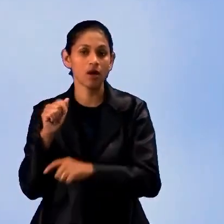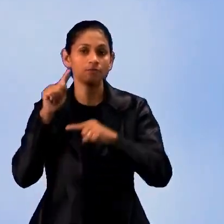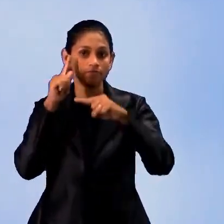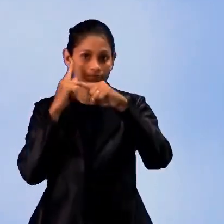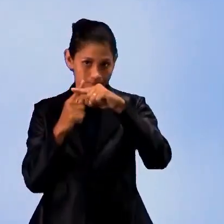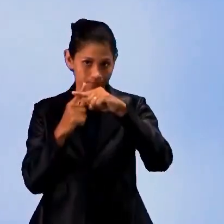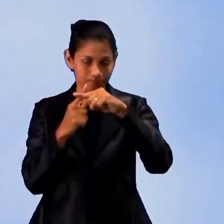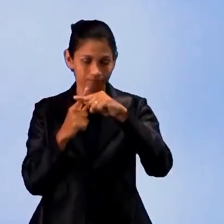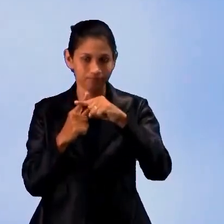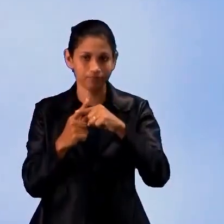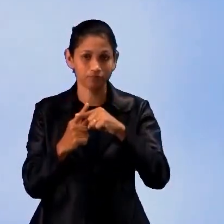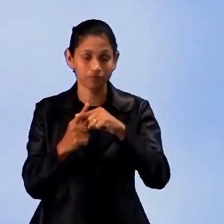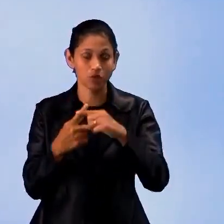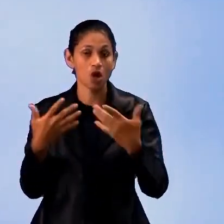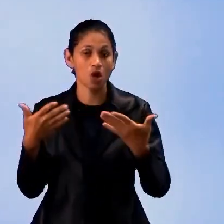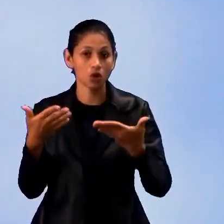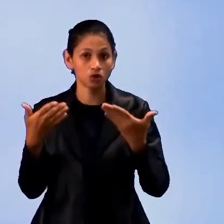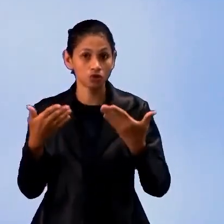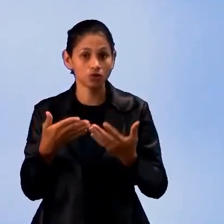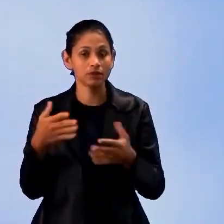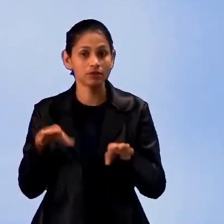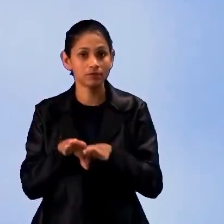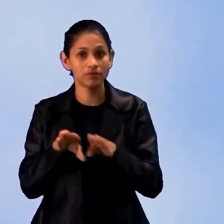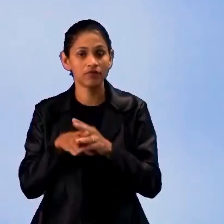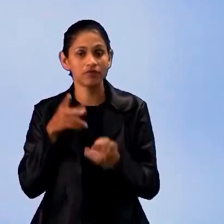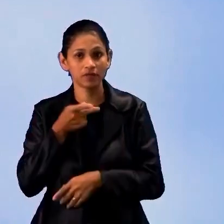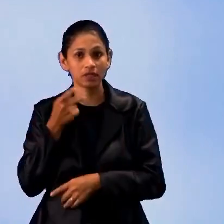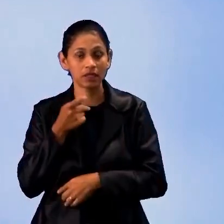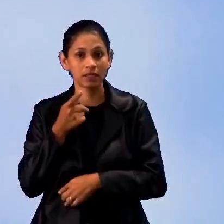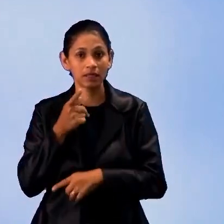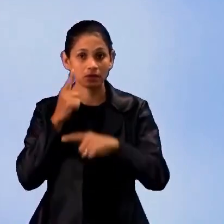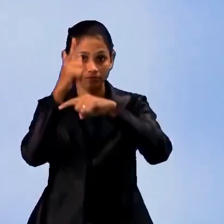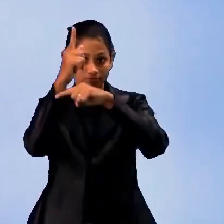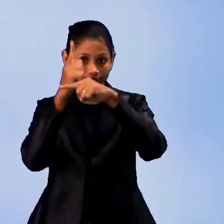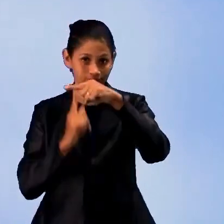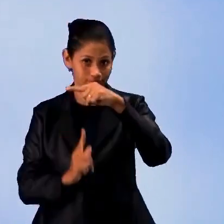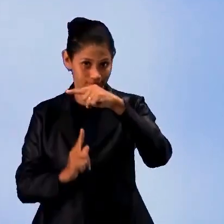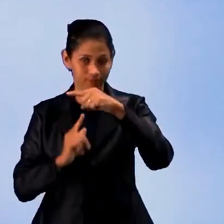falando hoje das frações, isso mesmo. Vamos lá?